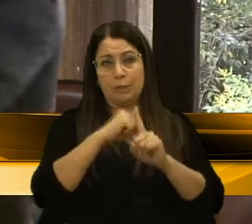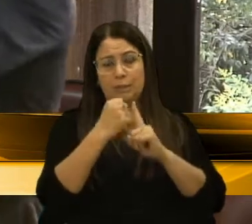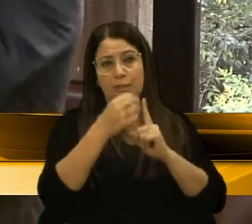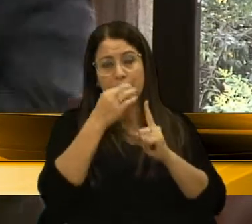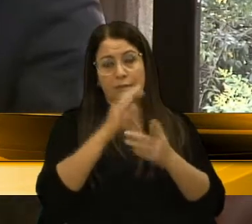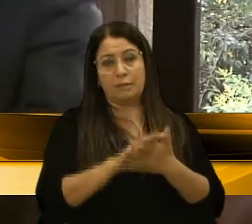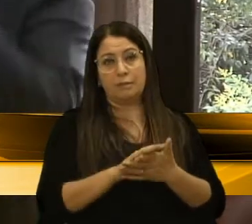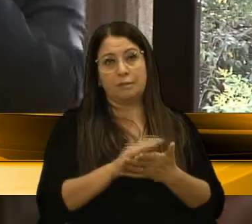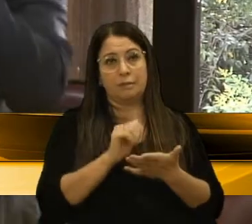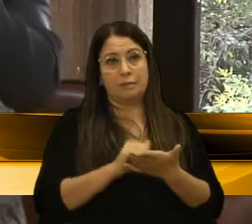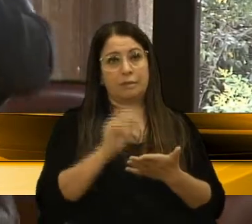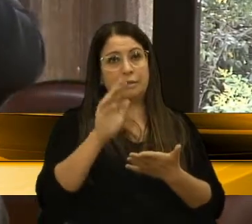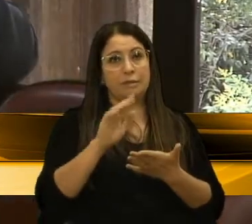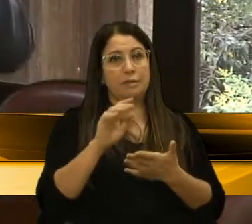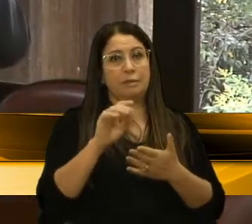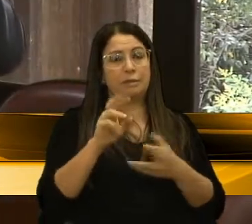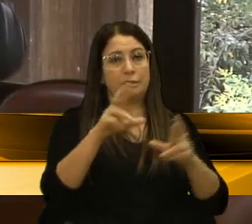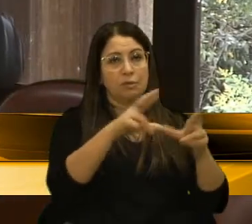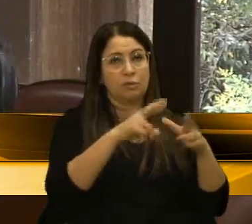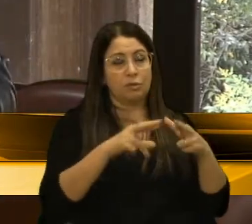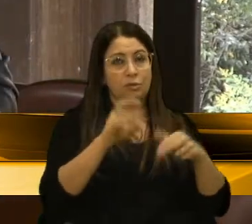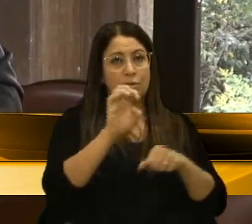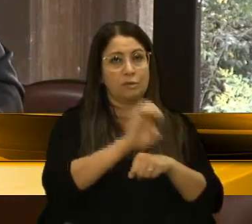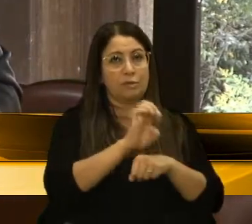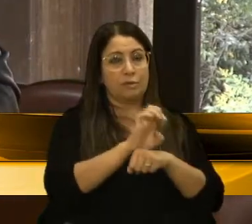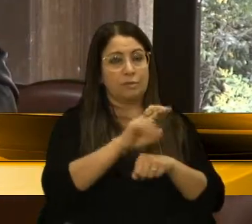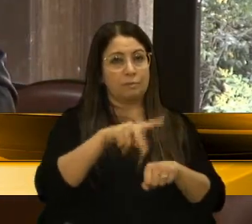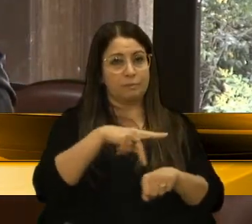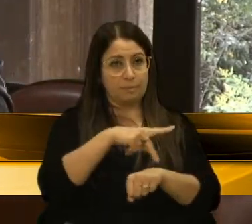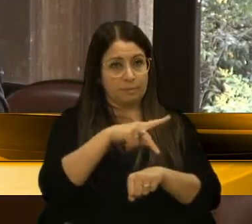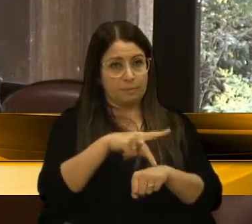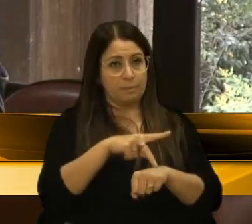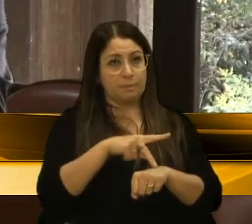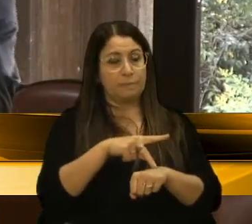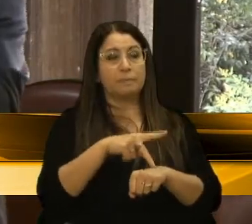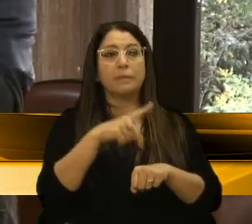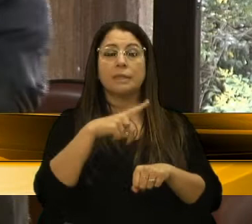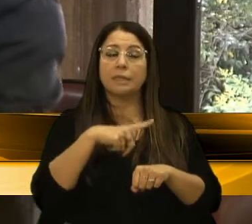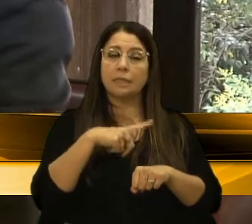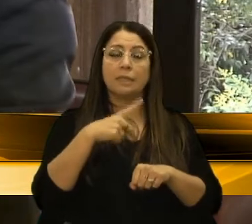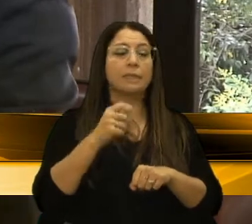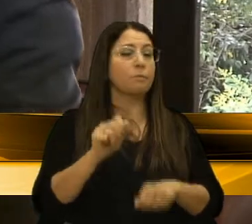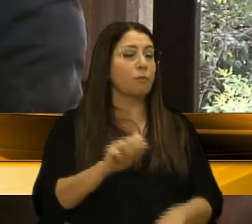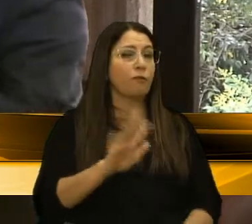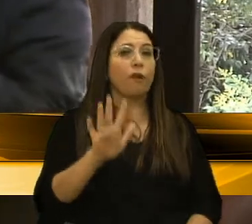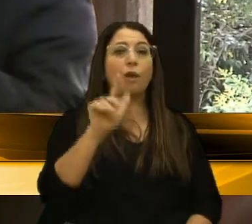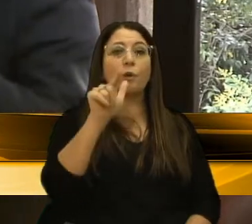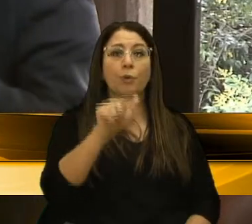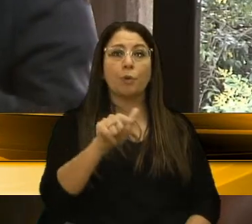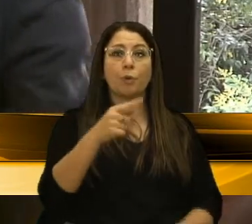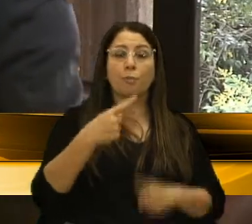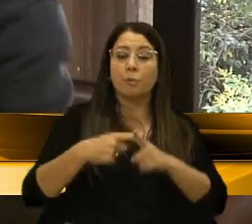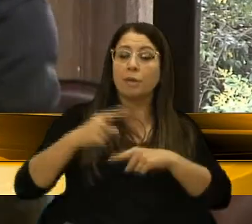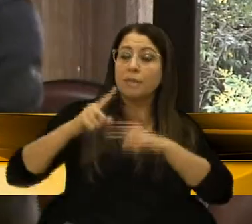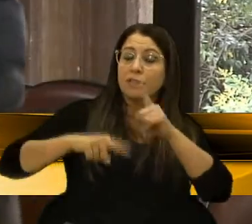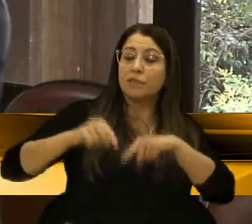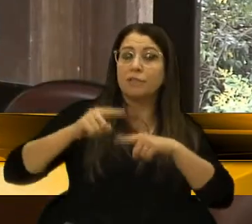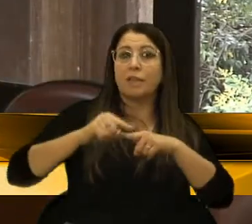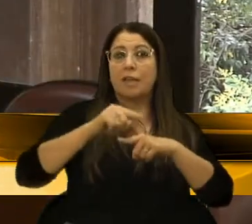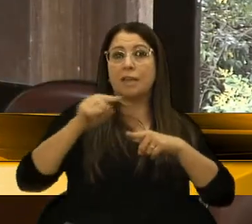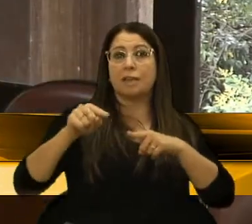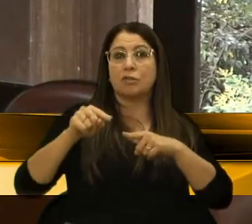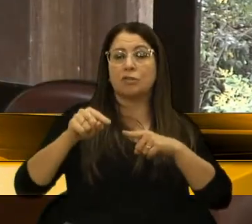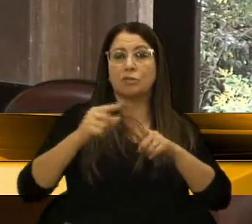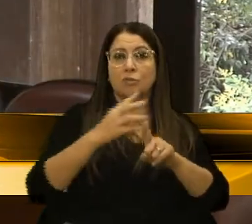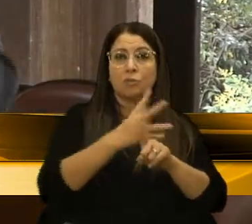caxiense, regional, estadual e para o nosso país. Ela tem um grande valor, porque a sua atividade intensa no campo